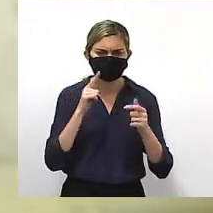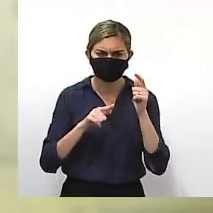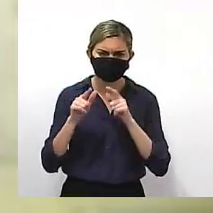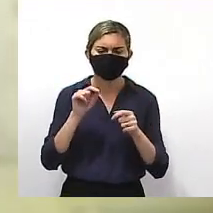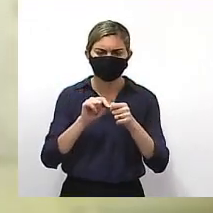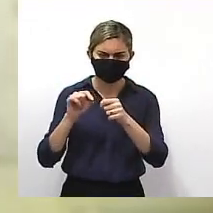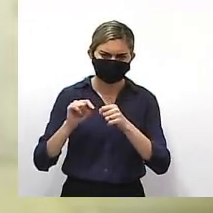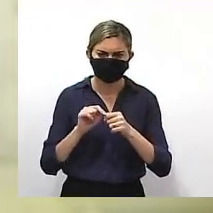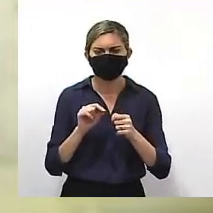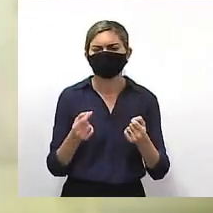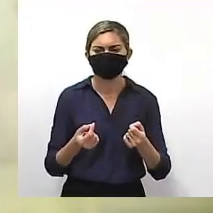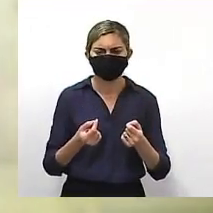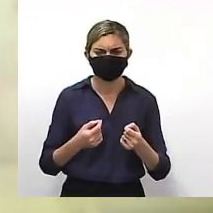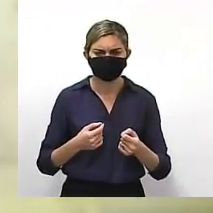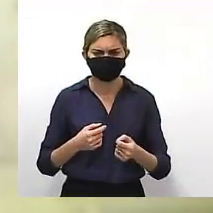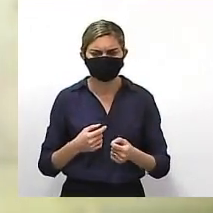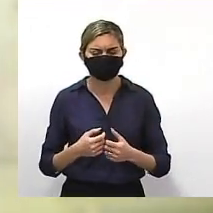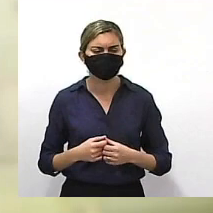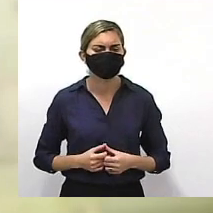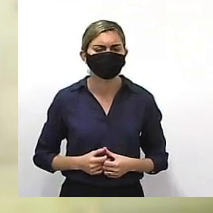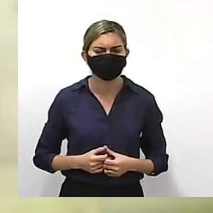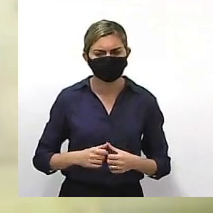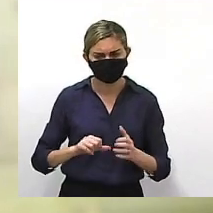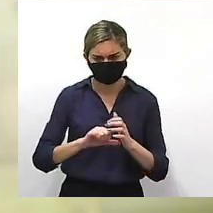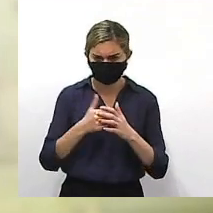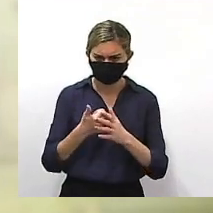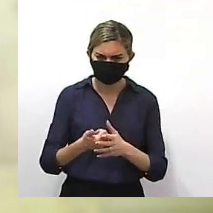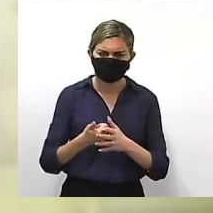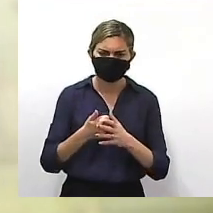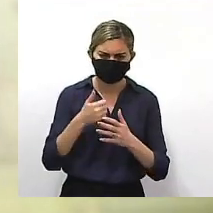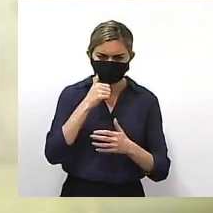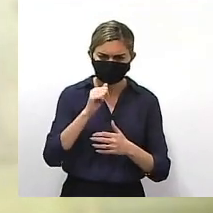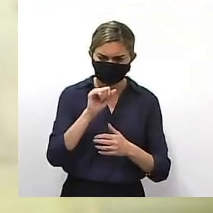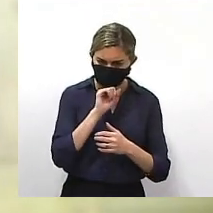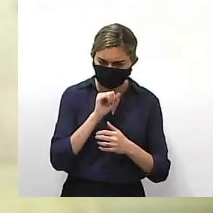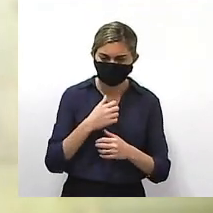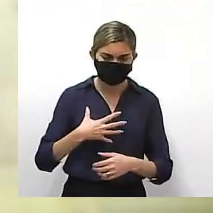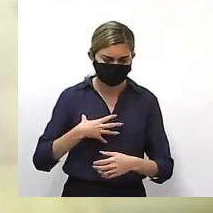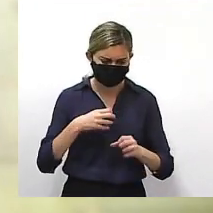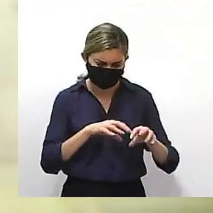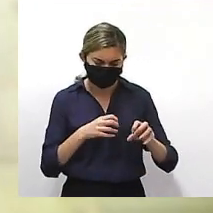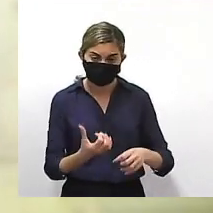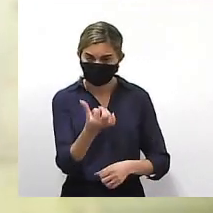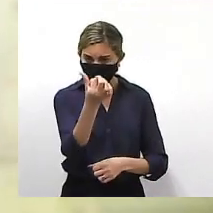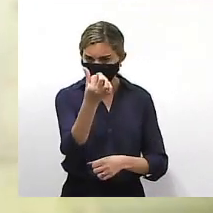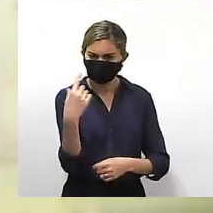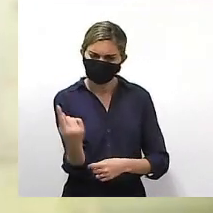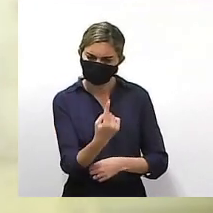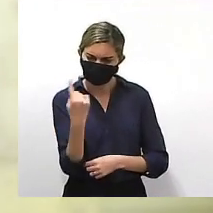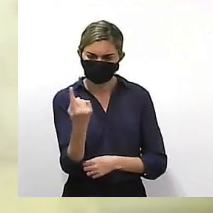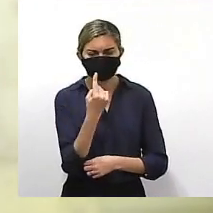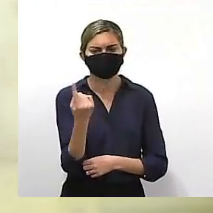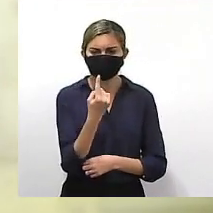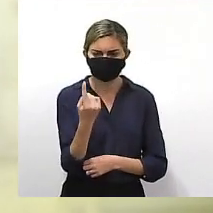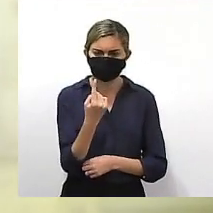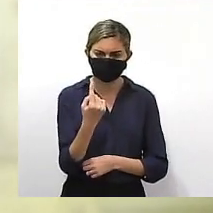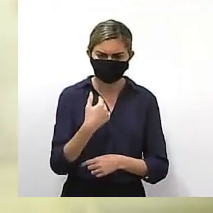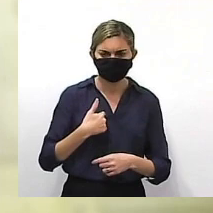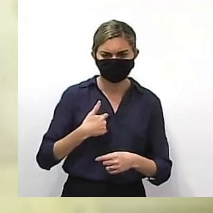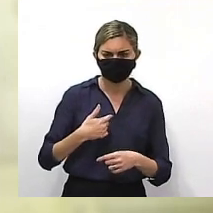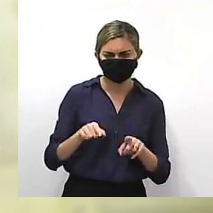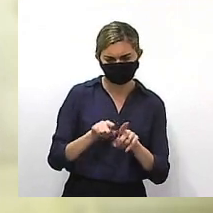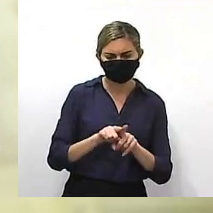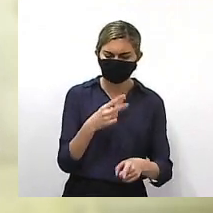é a gente e o filho dentro de casa. Do mesmo jeito que minha mãe criou 6 sozinha, sem nenhum homem, eu tô criando meus 2